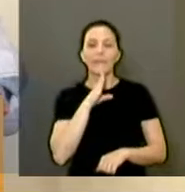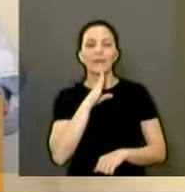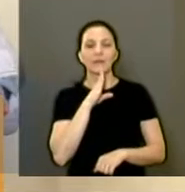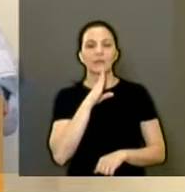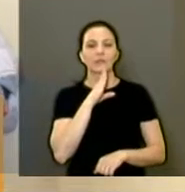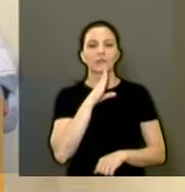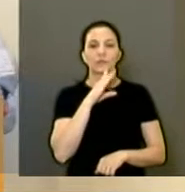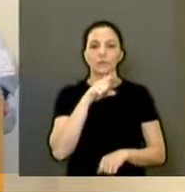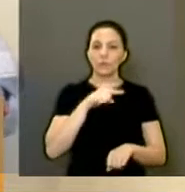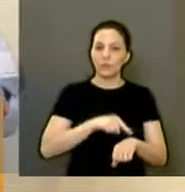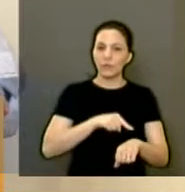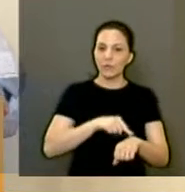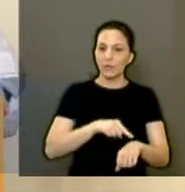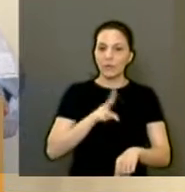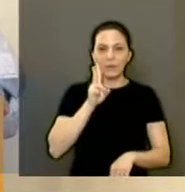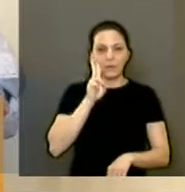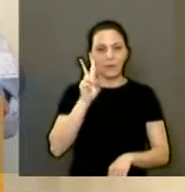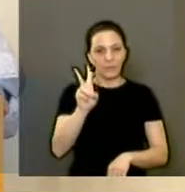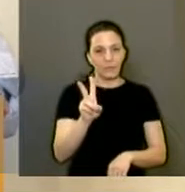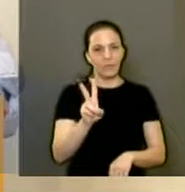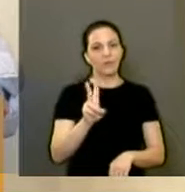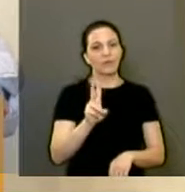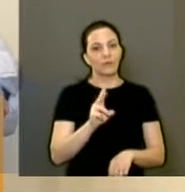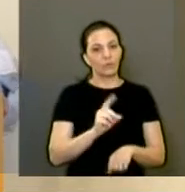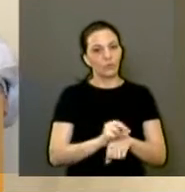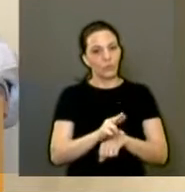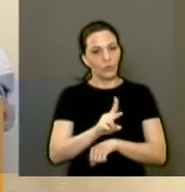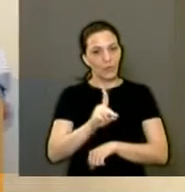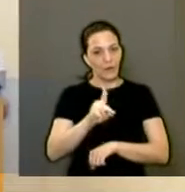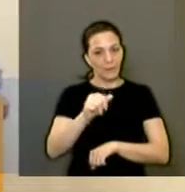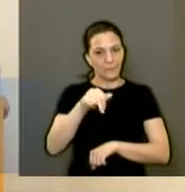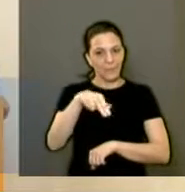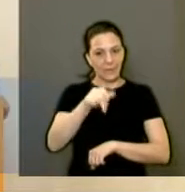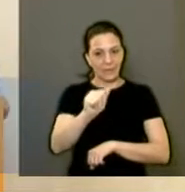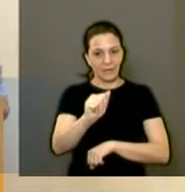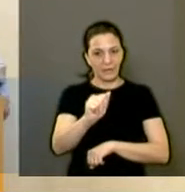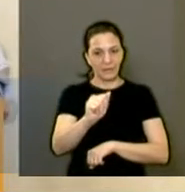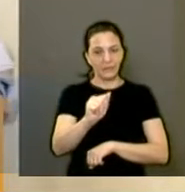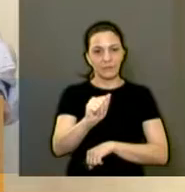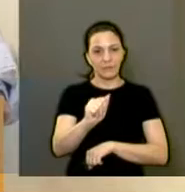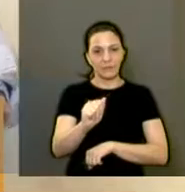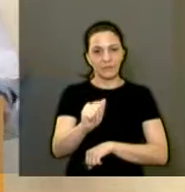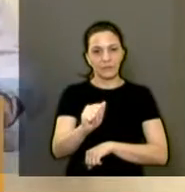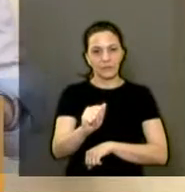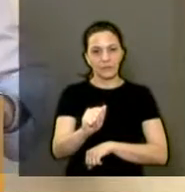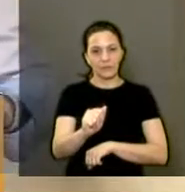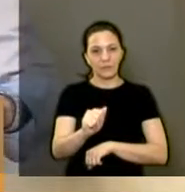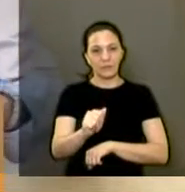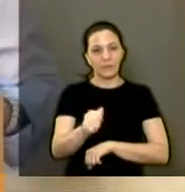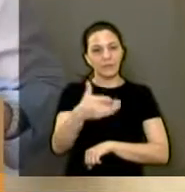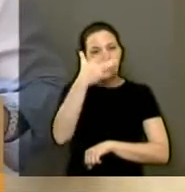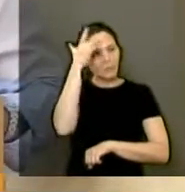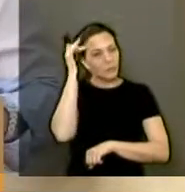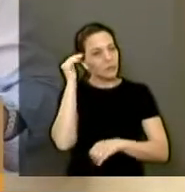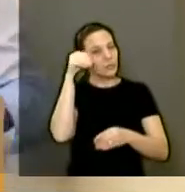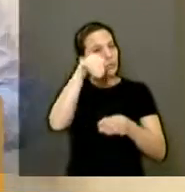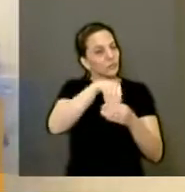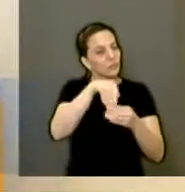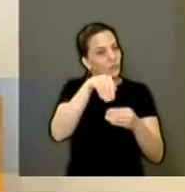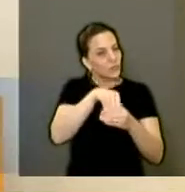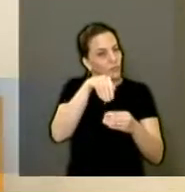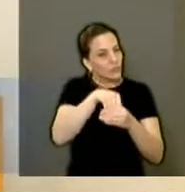eu vi muito viu toda a pena ouvir muito os candidatos doutor eder